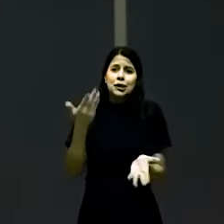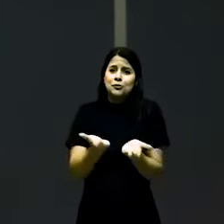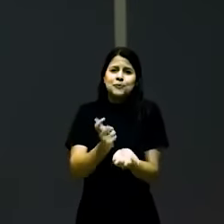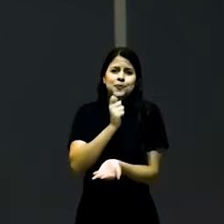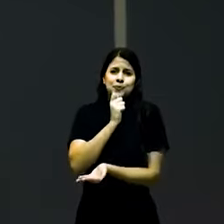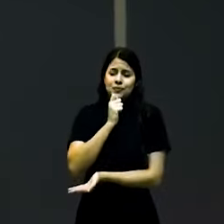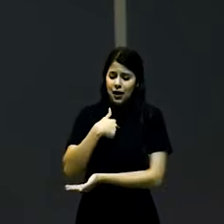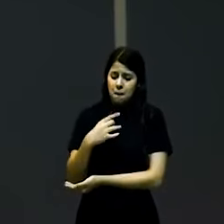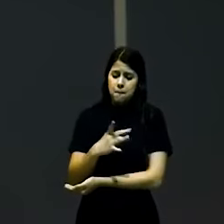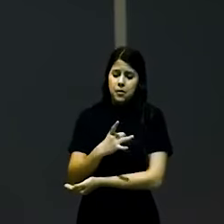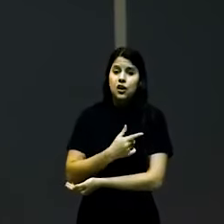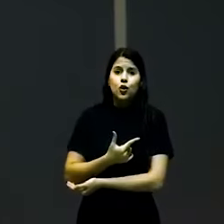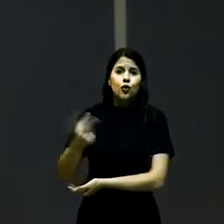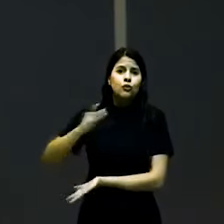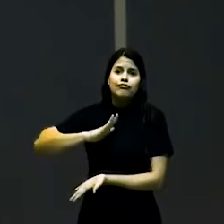Mas o interessante é que